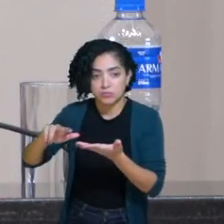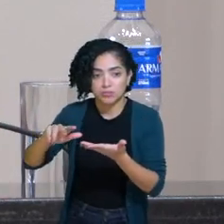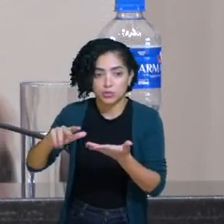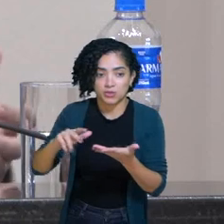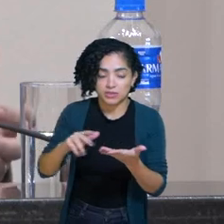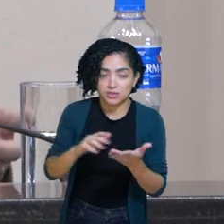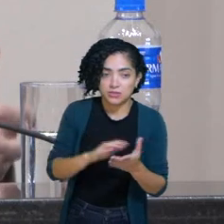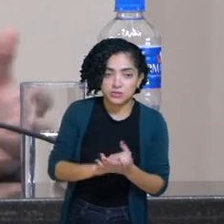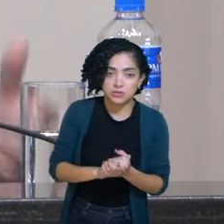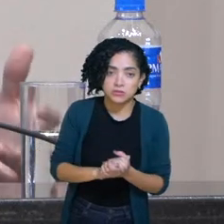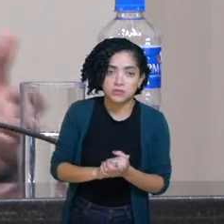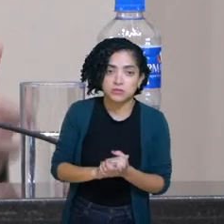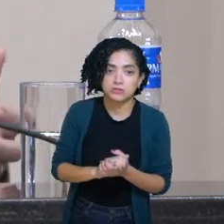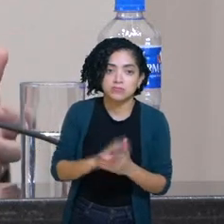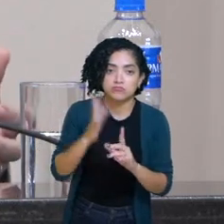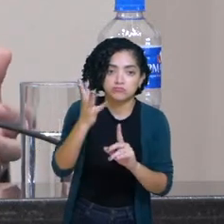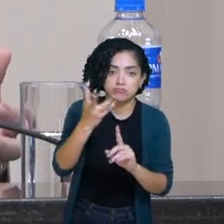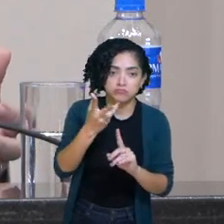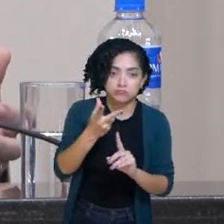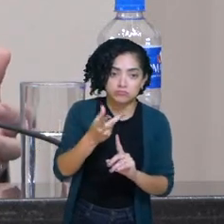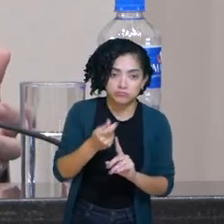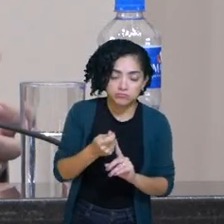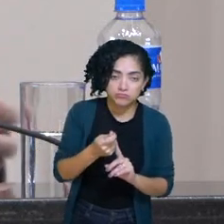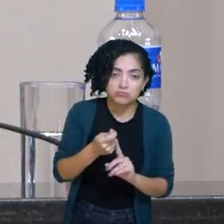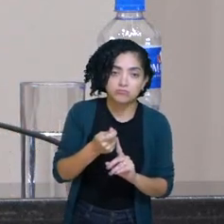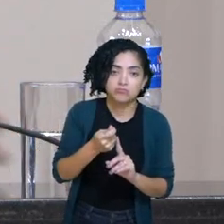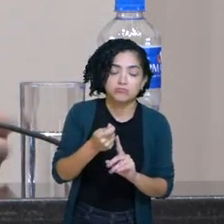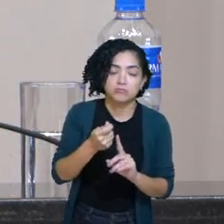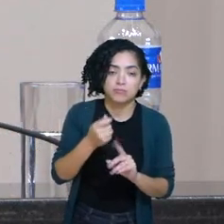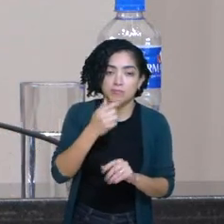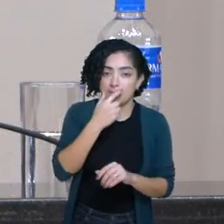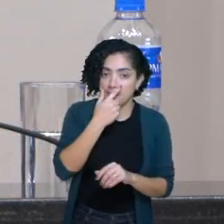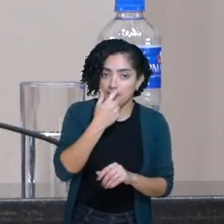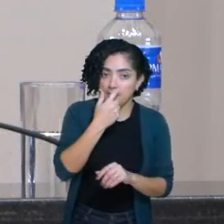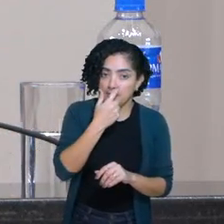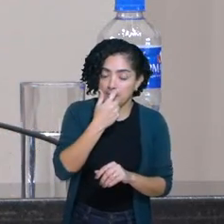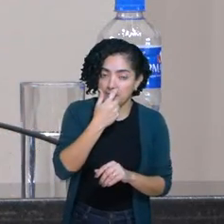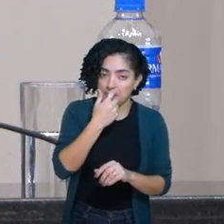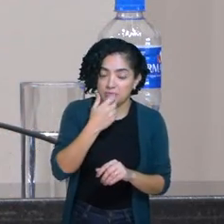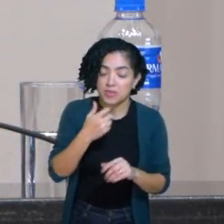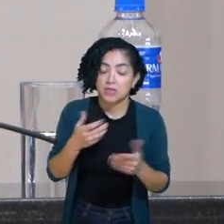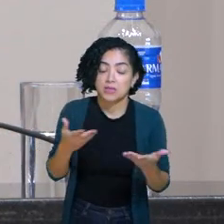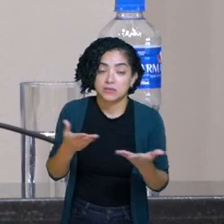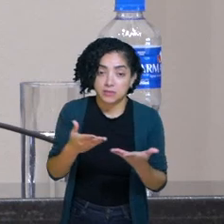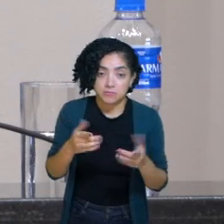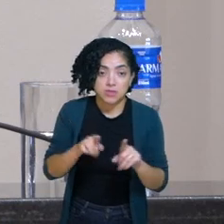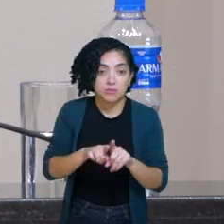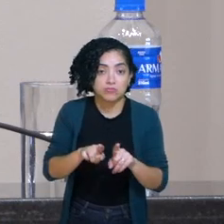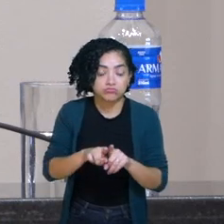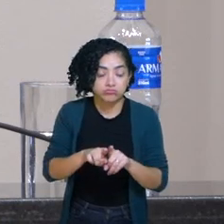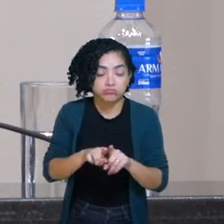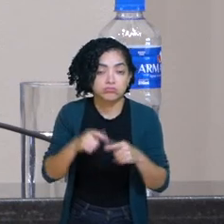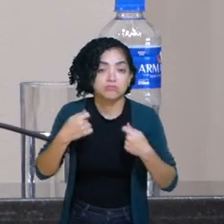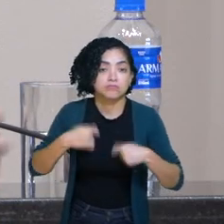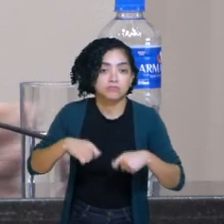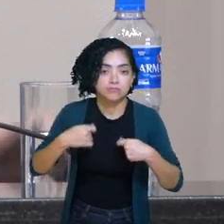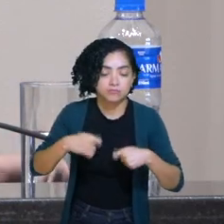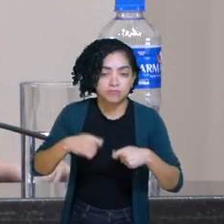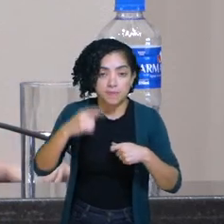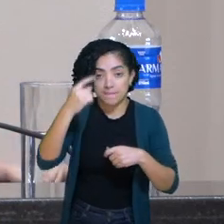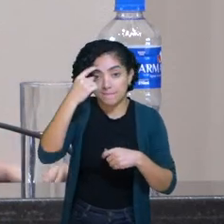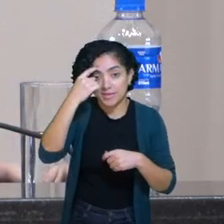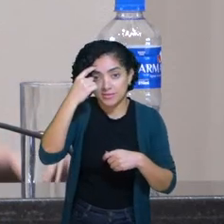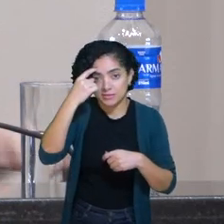né a a formação integral do sujeitos né Então esse é um aspecto que também precisamos eh eh pensar e